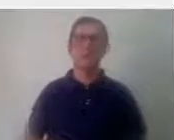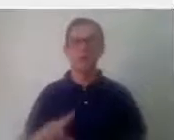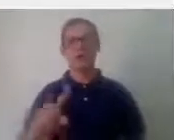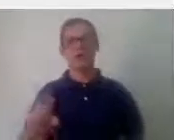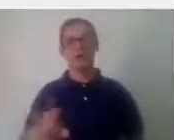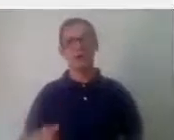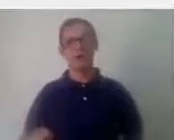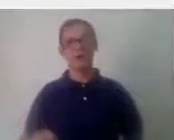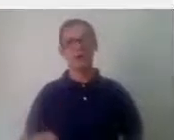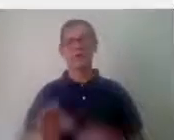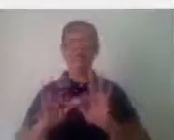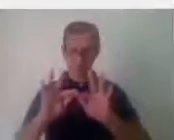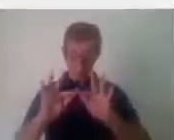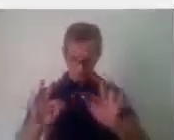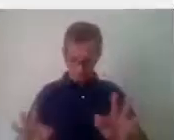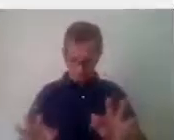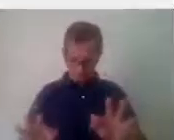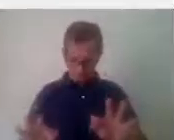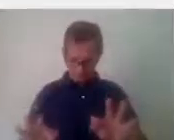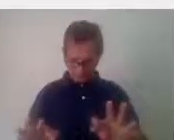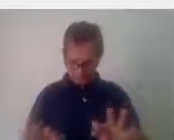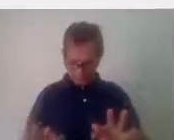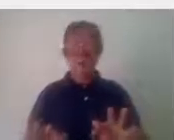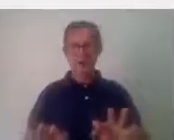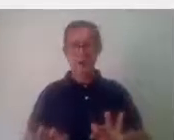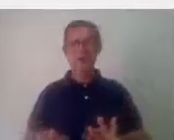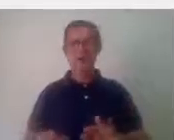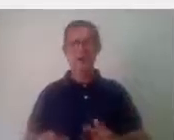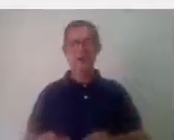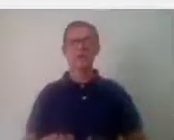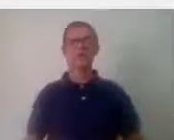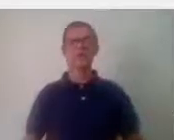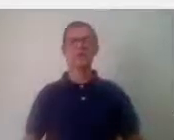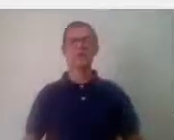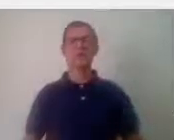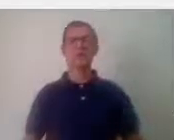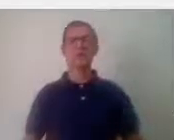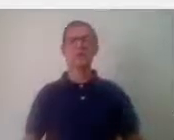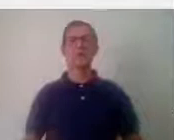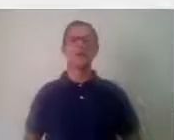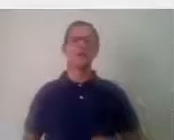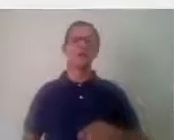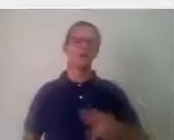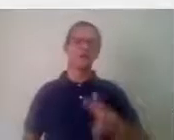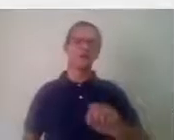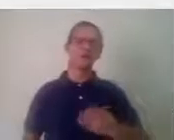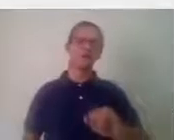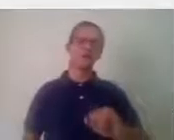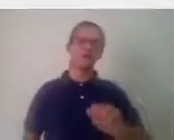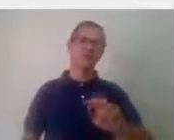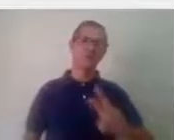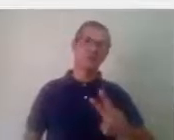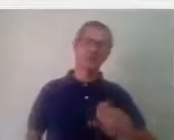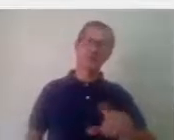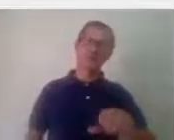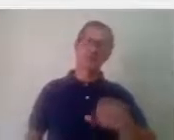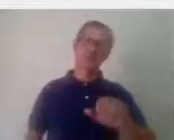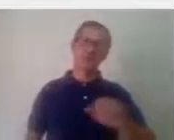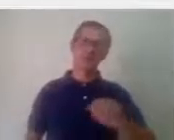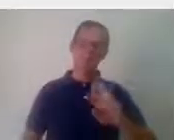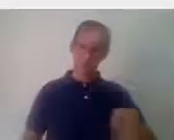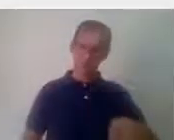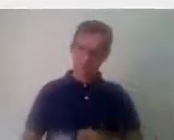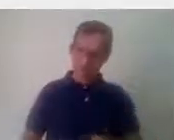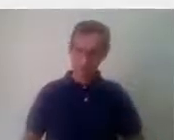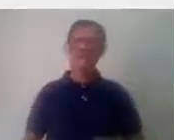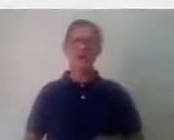integral da função em relação a uma variável de A a B, que esse x aqui é a minha variação